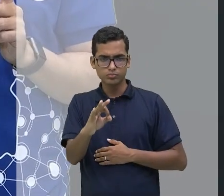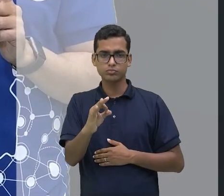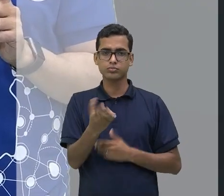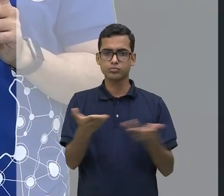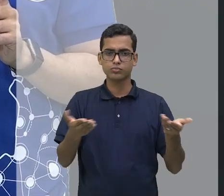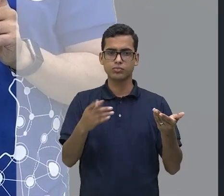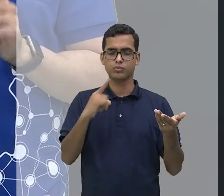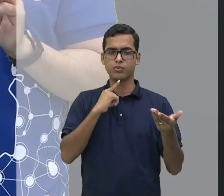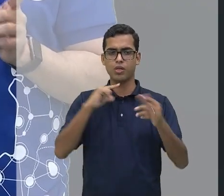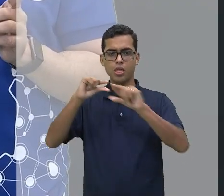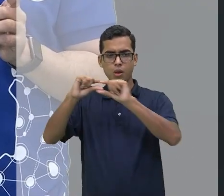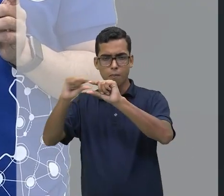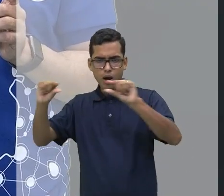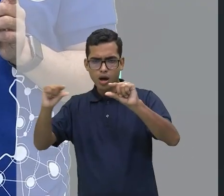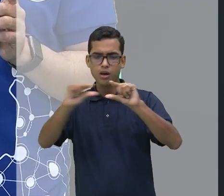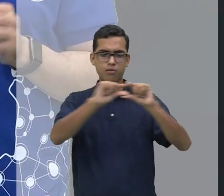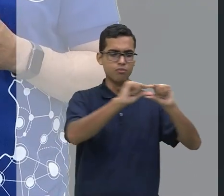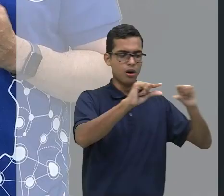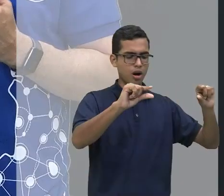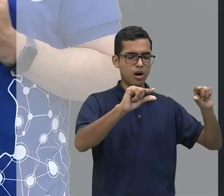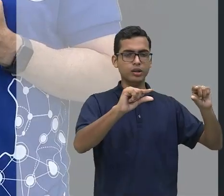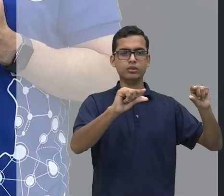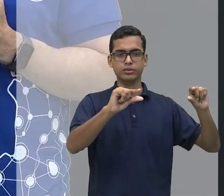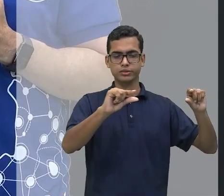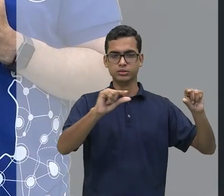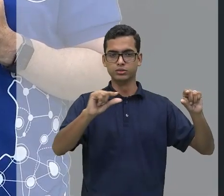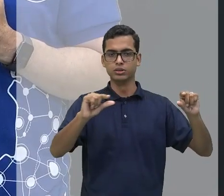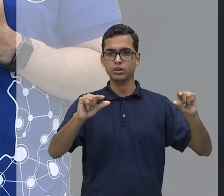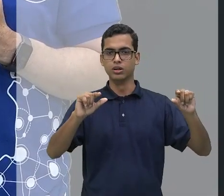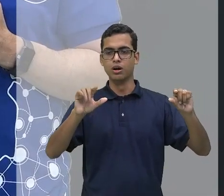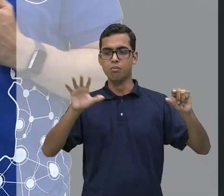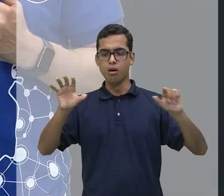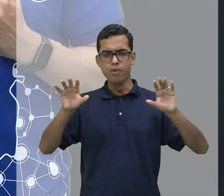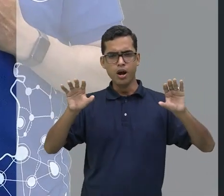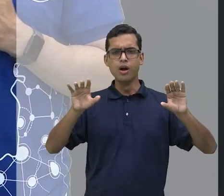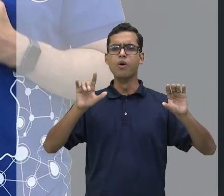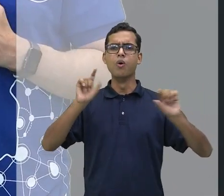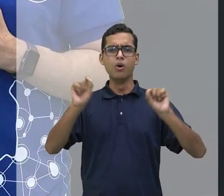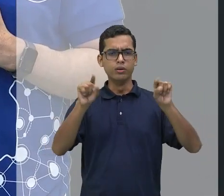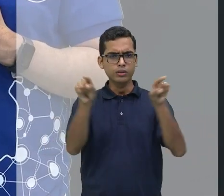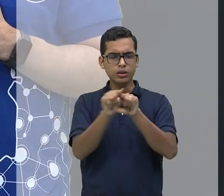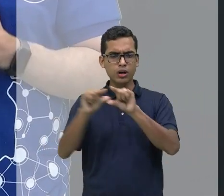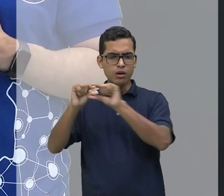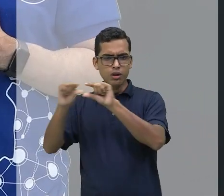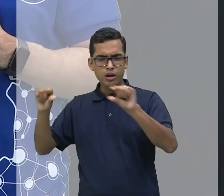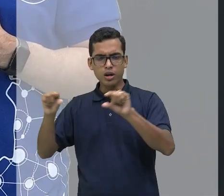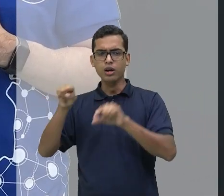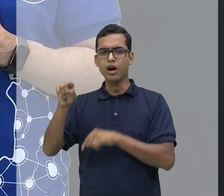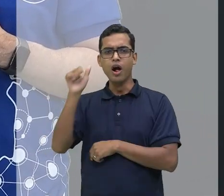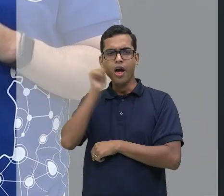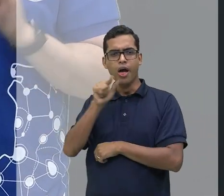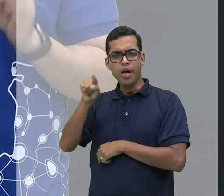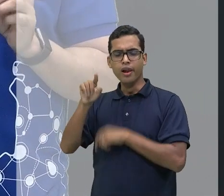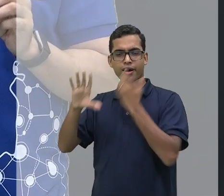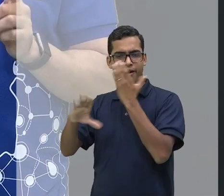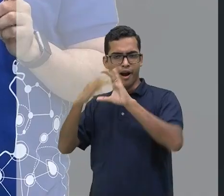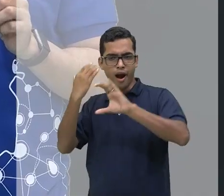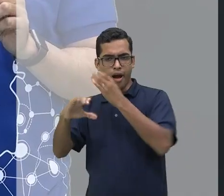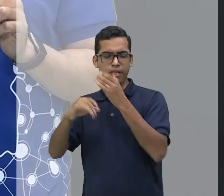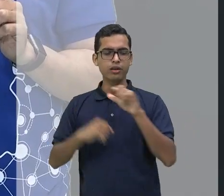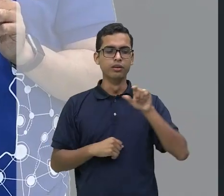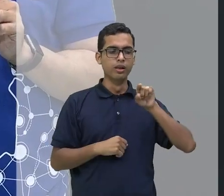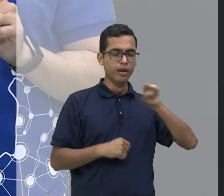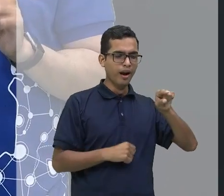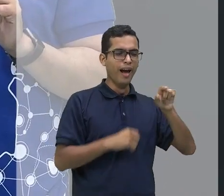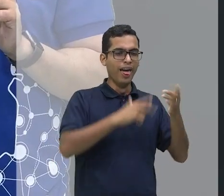tenho duas orações separadas aqui. She sings, ela canta. She dance, ela dança. Se eu utilizar